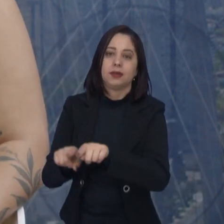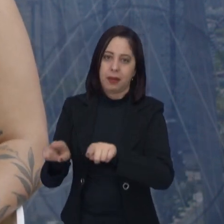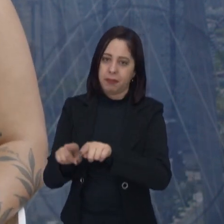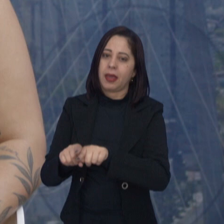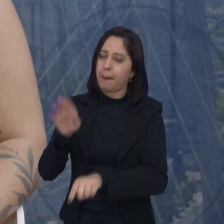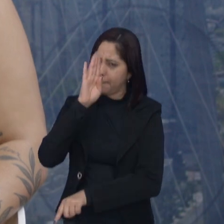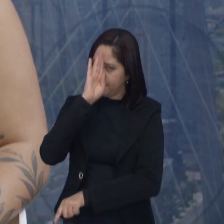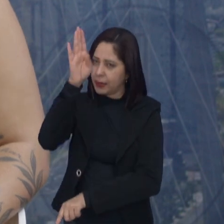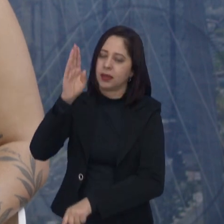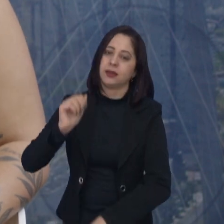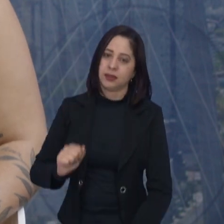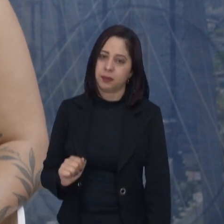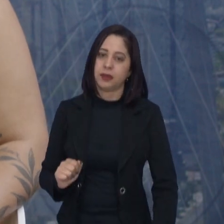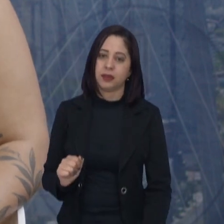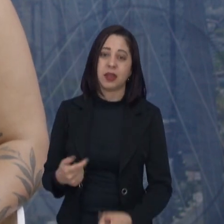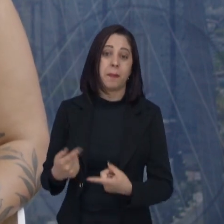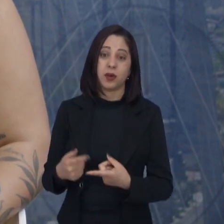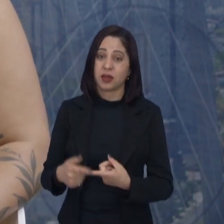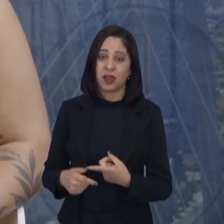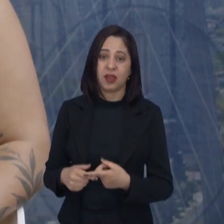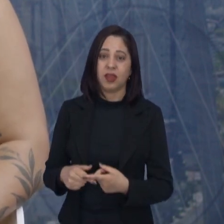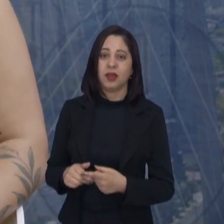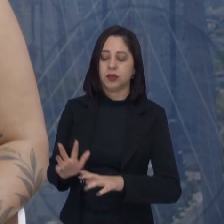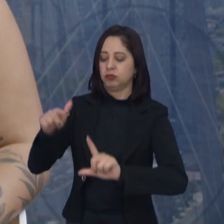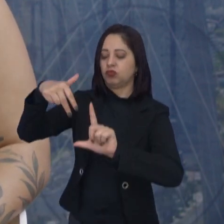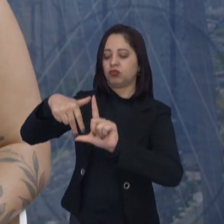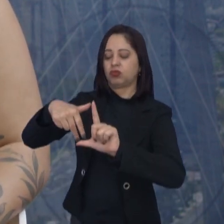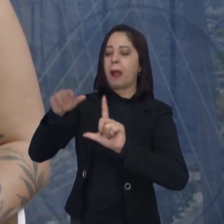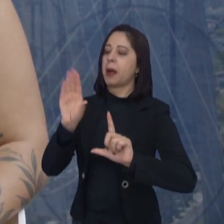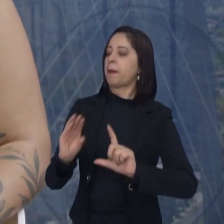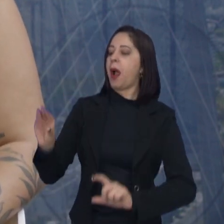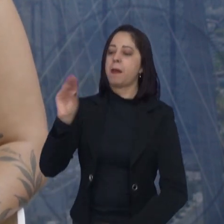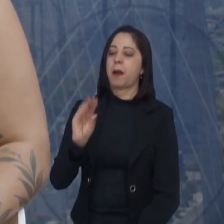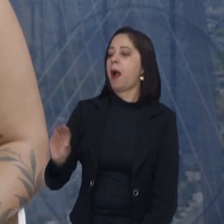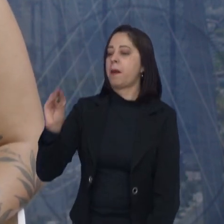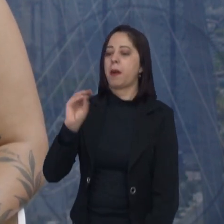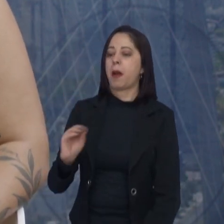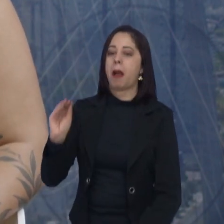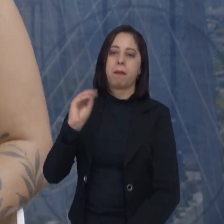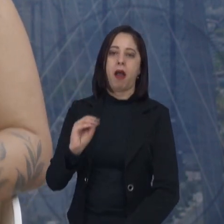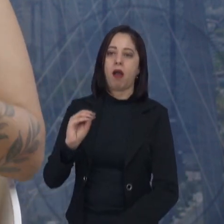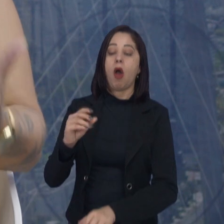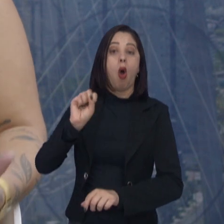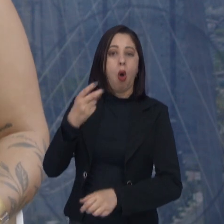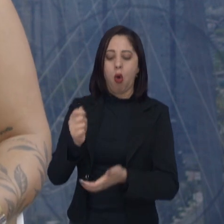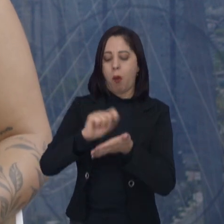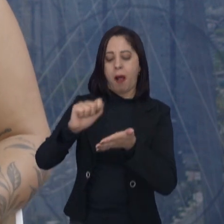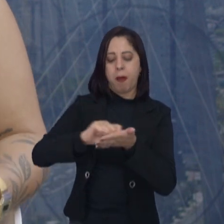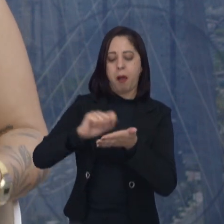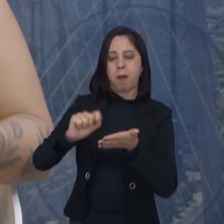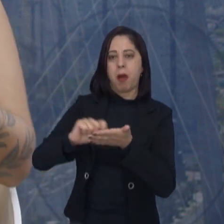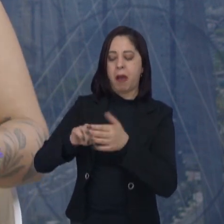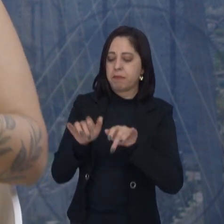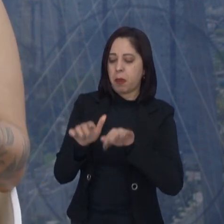né? Trabalhar essa comunicação, porque você aprender a falar, você aprender a escrever, isso com o tempo, se você tiver disposição, todo mundo consegue,